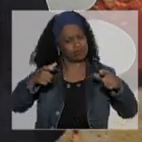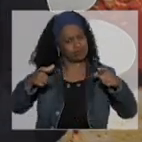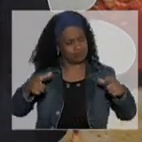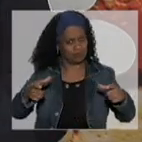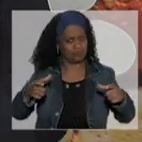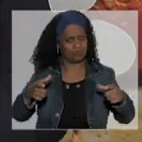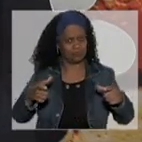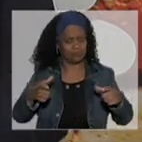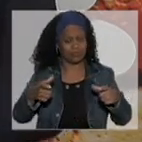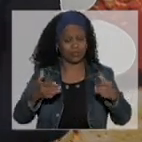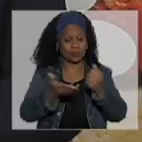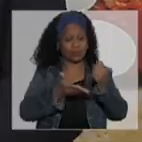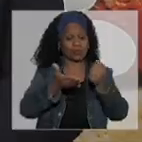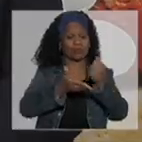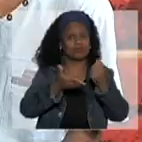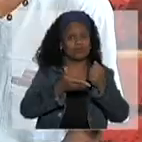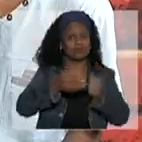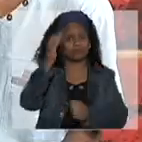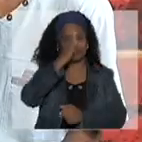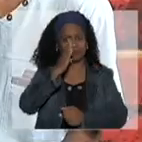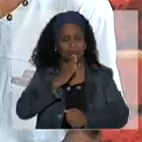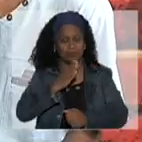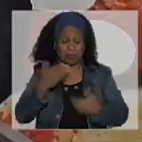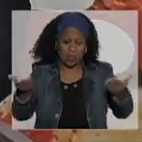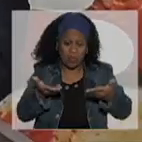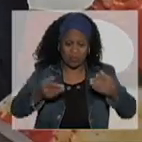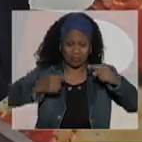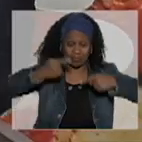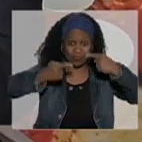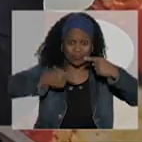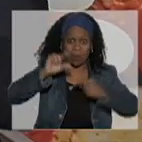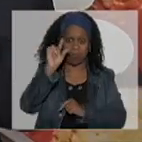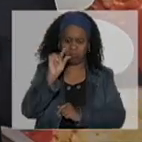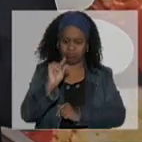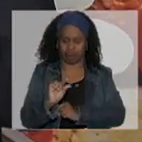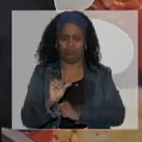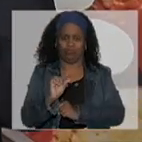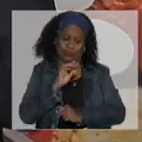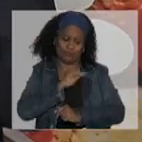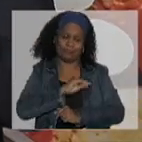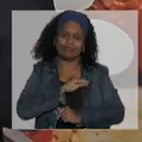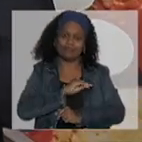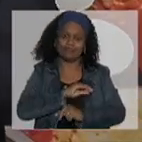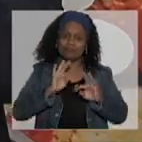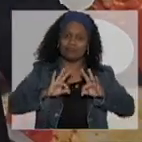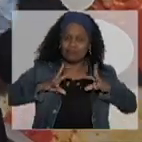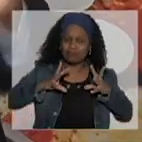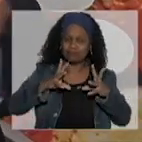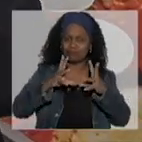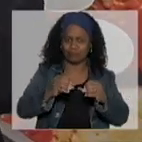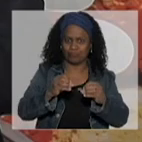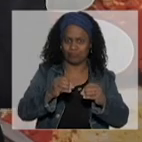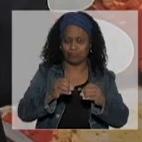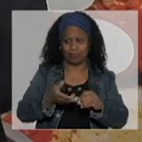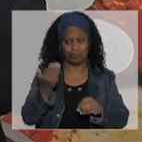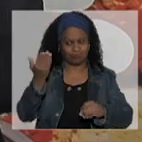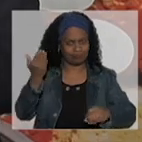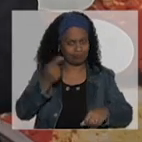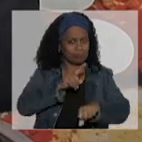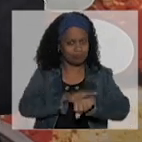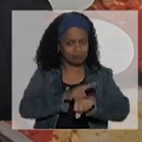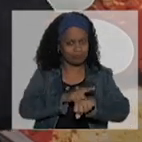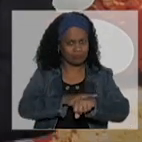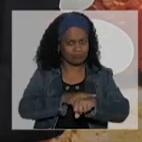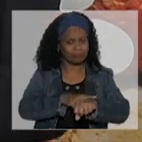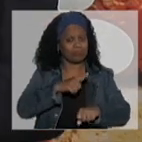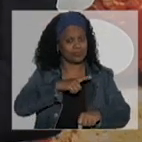significativamente para os padrões nacionais hoje nós temos uma política que reduz o valor nominal do salário então tudo isso naquela naquele